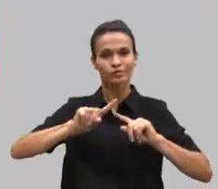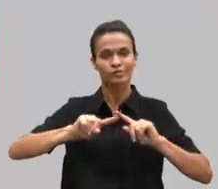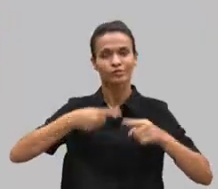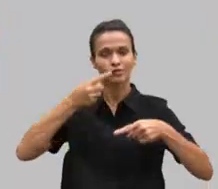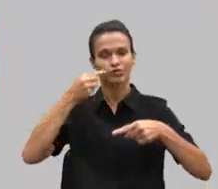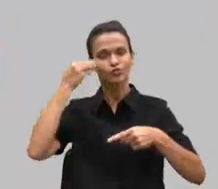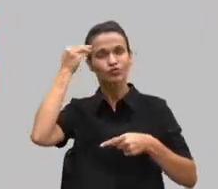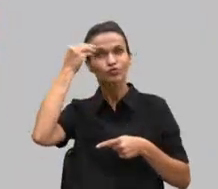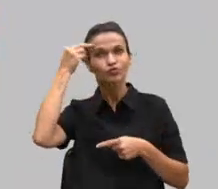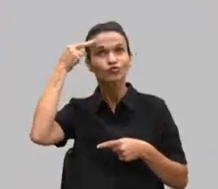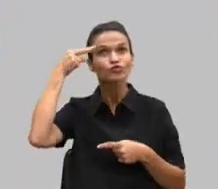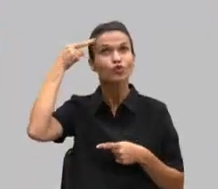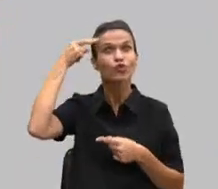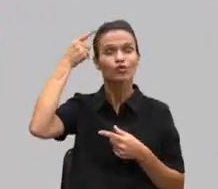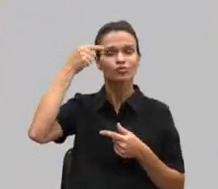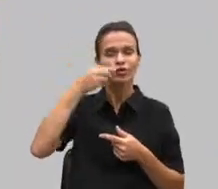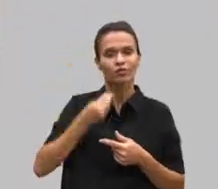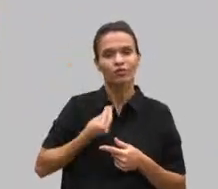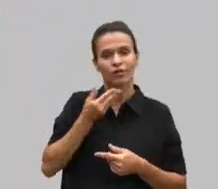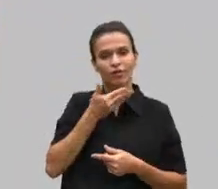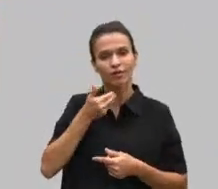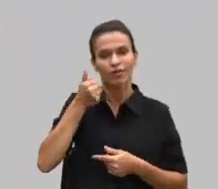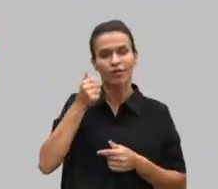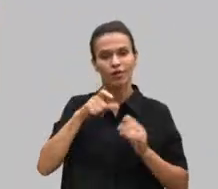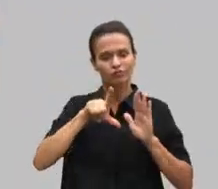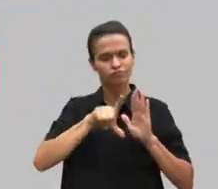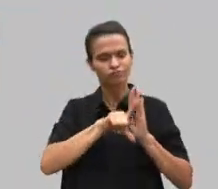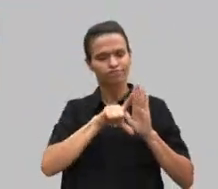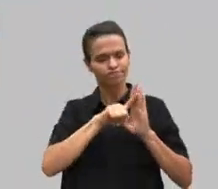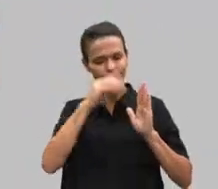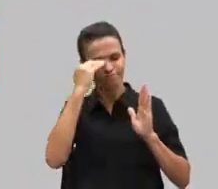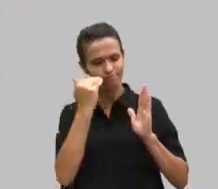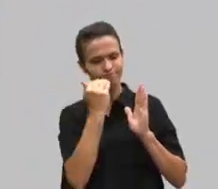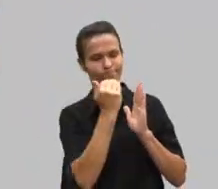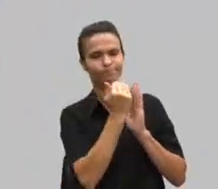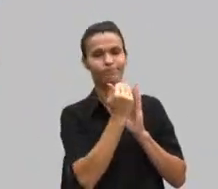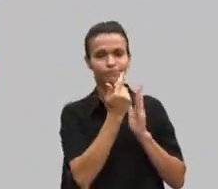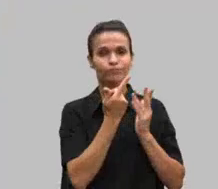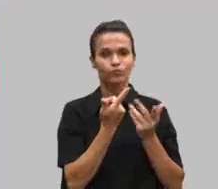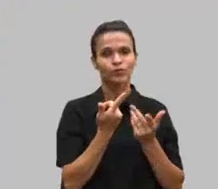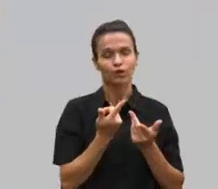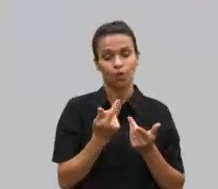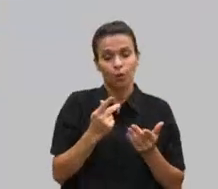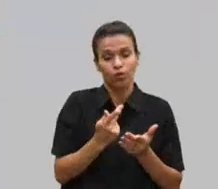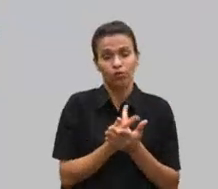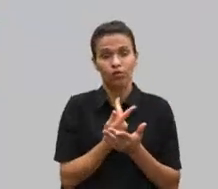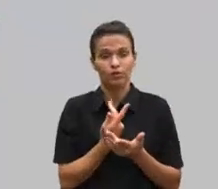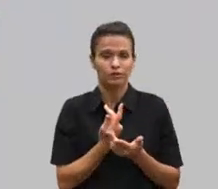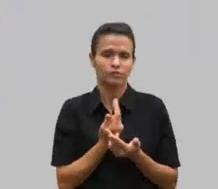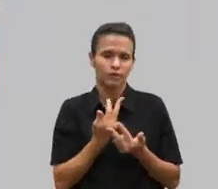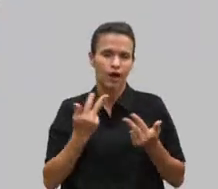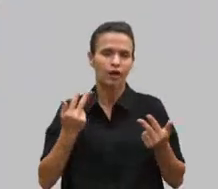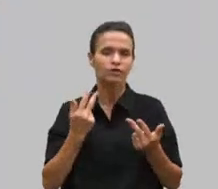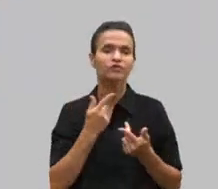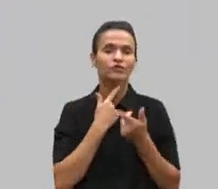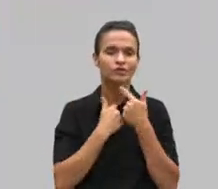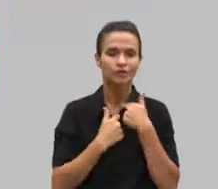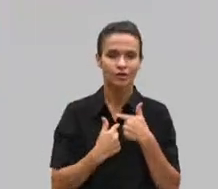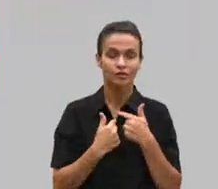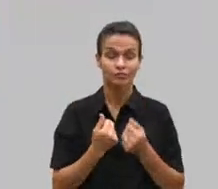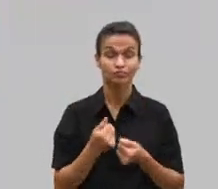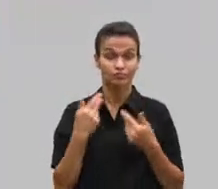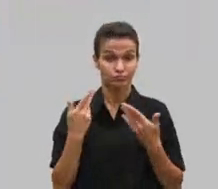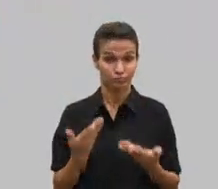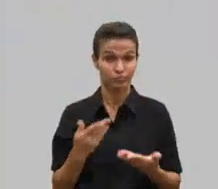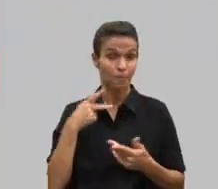sonhos de uma vida melhor em leis que se materializam Tais desejos neste sentido O parlamento jovem